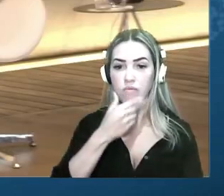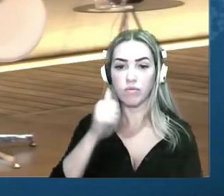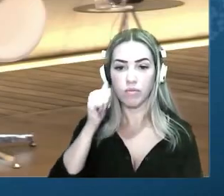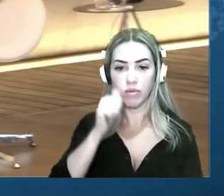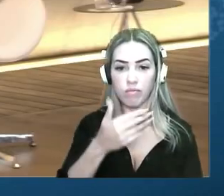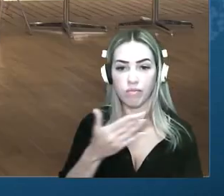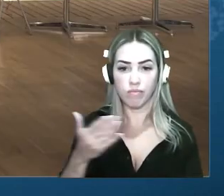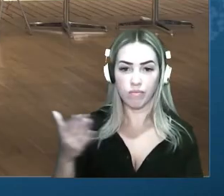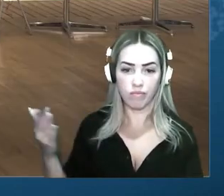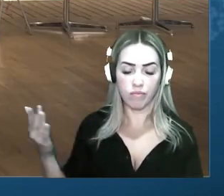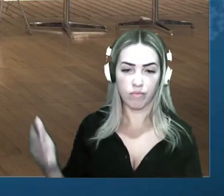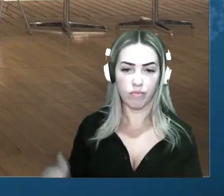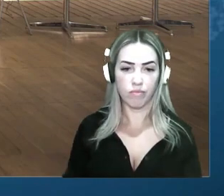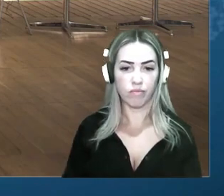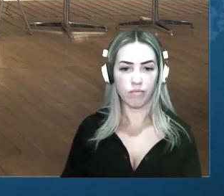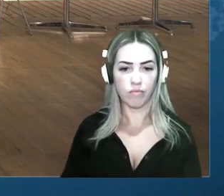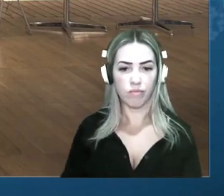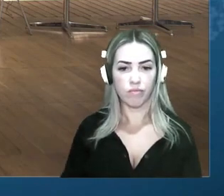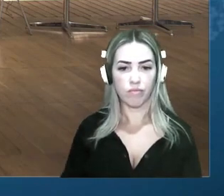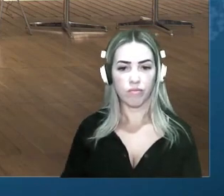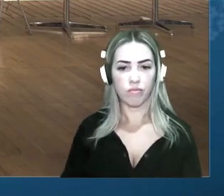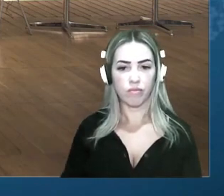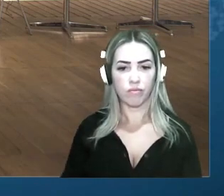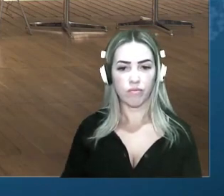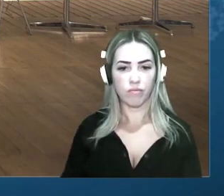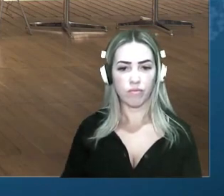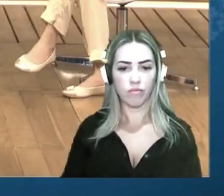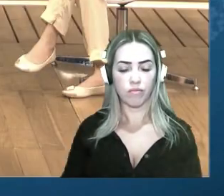Obrigado. Para passar é a ponta para onde?